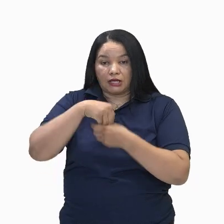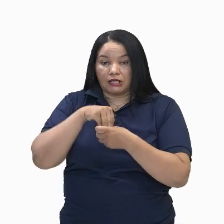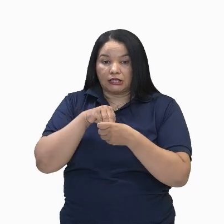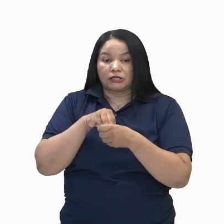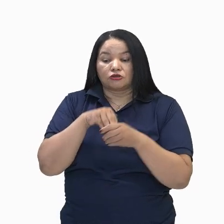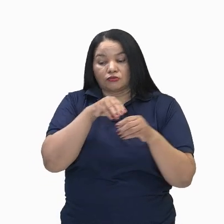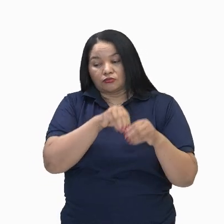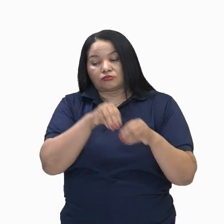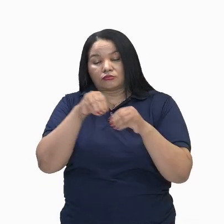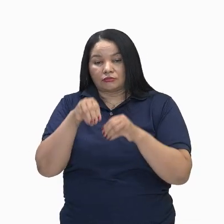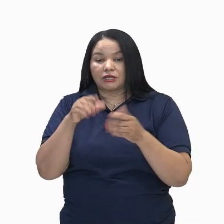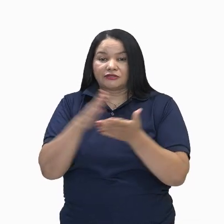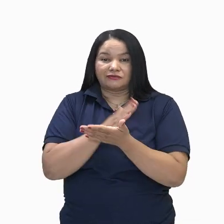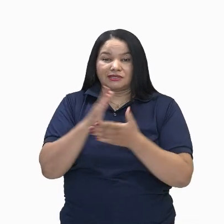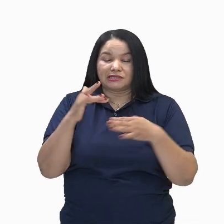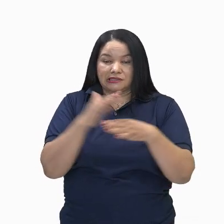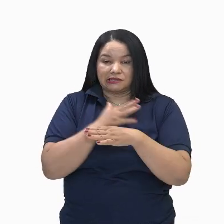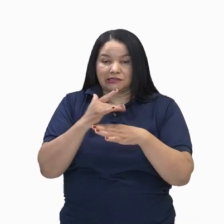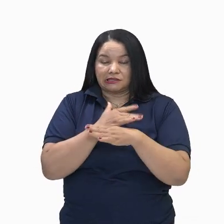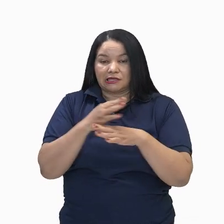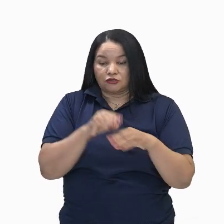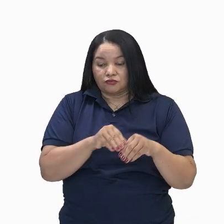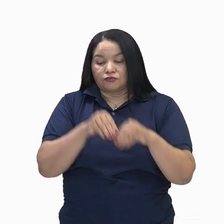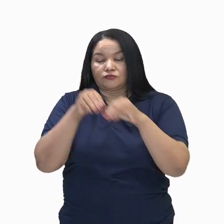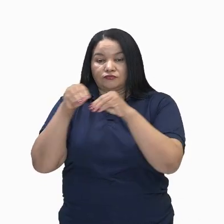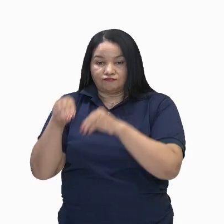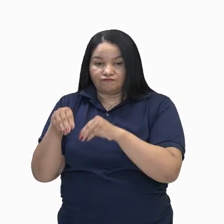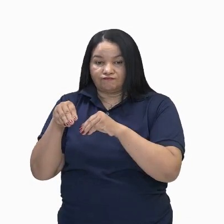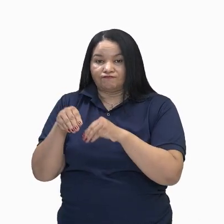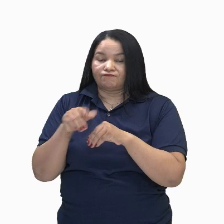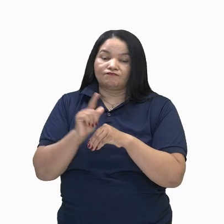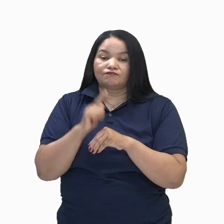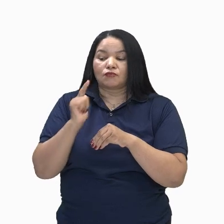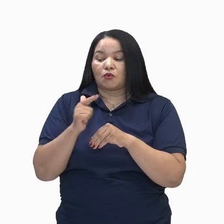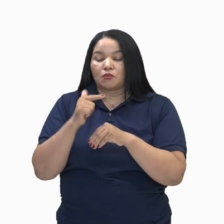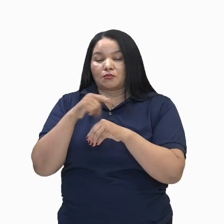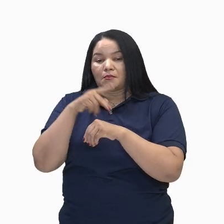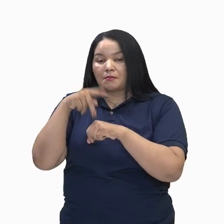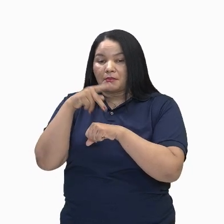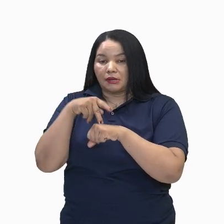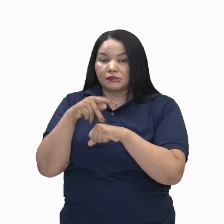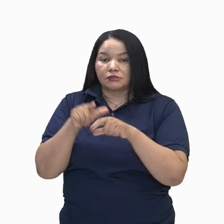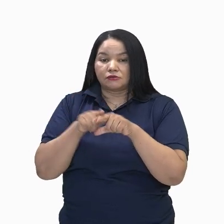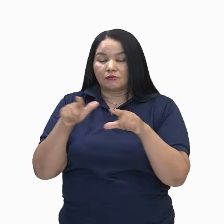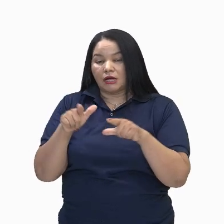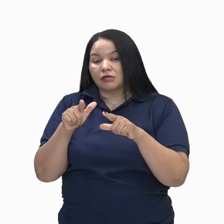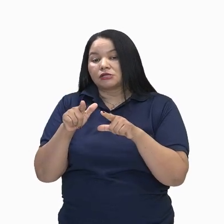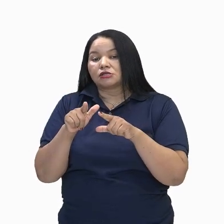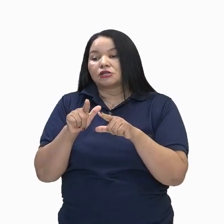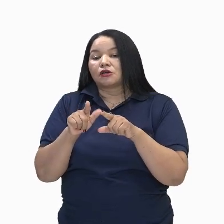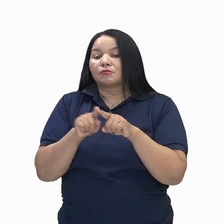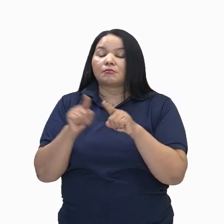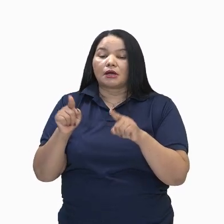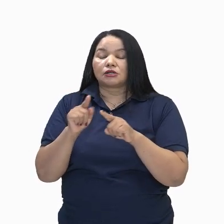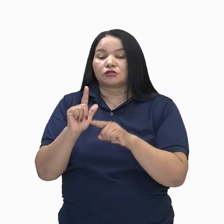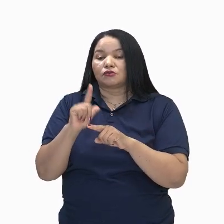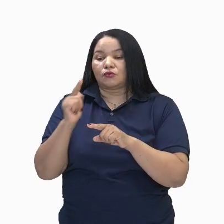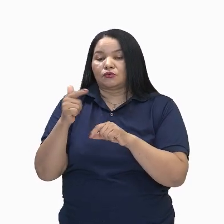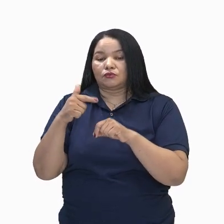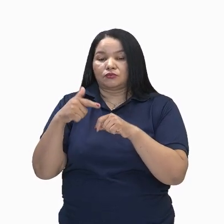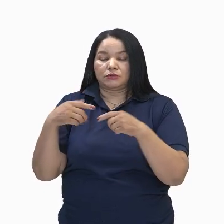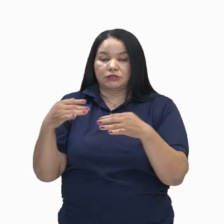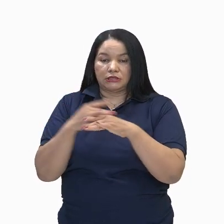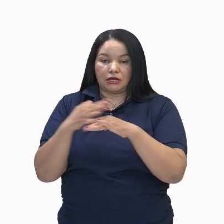que sair da sua cidade ali e acaba se mantendo no mesmo país, porém mudando de